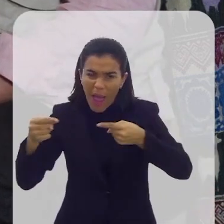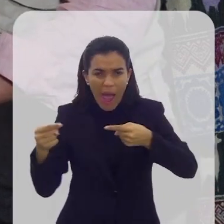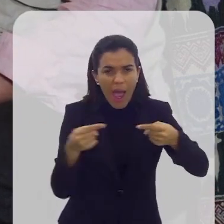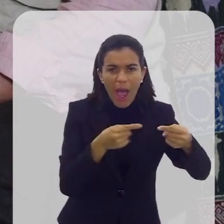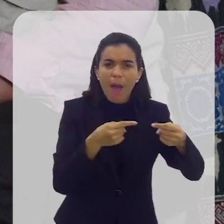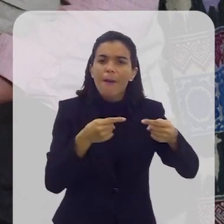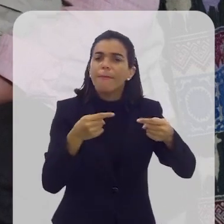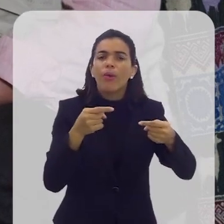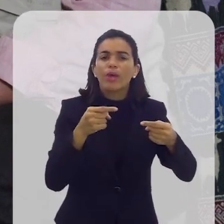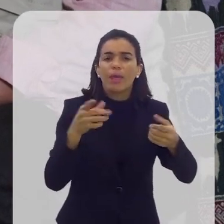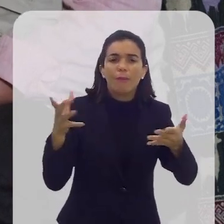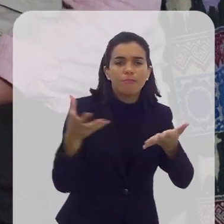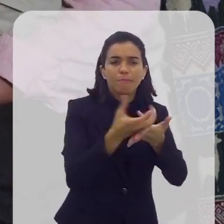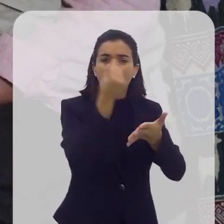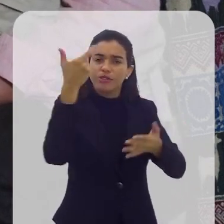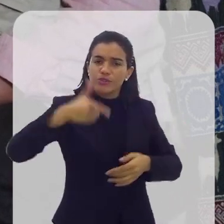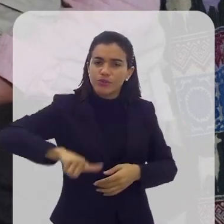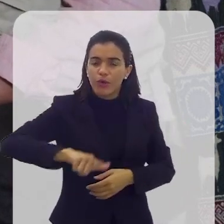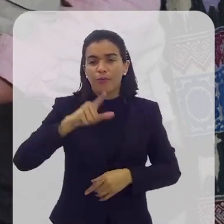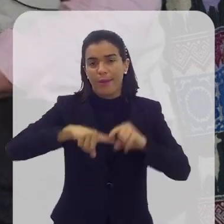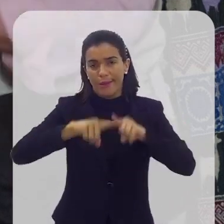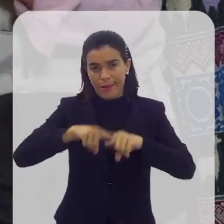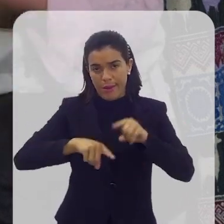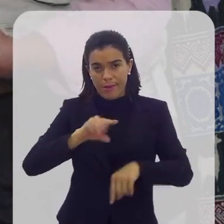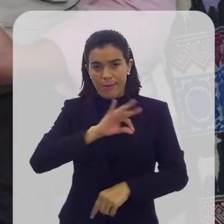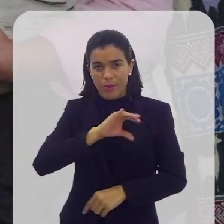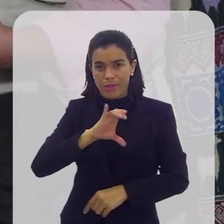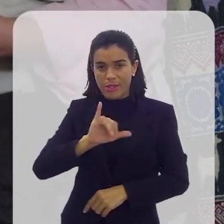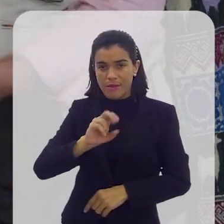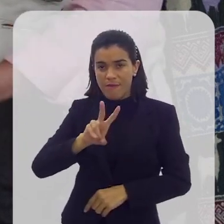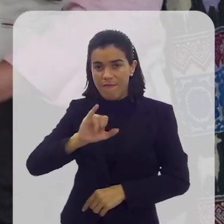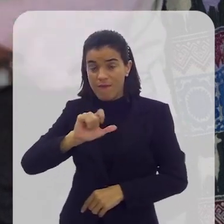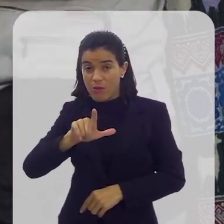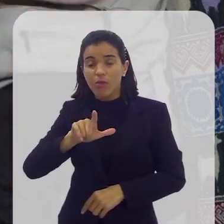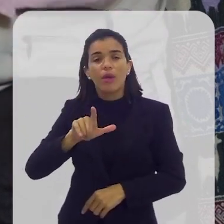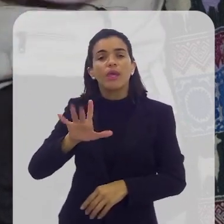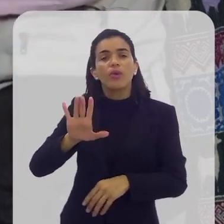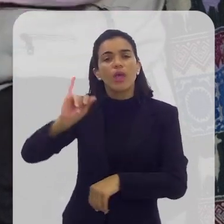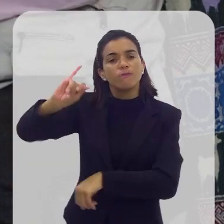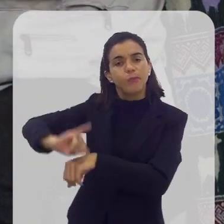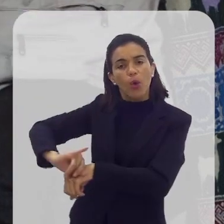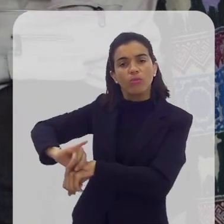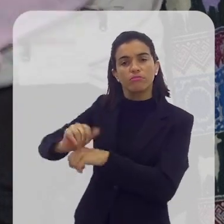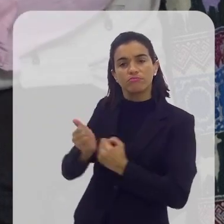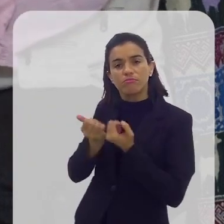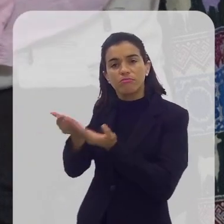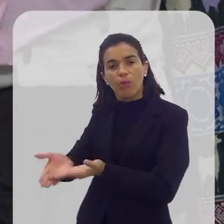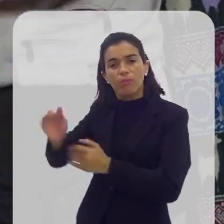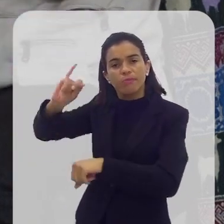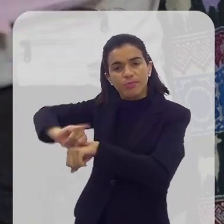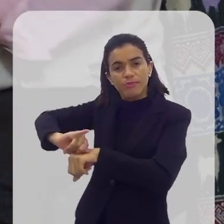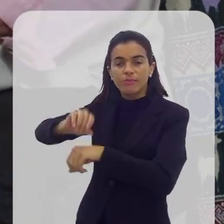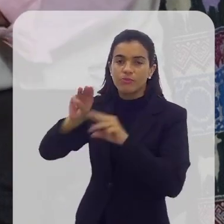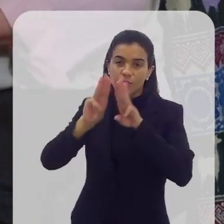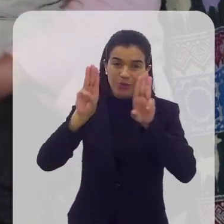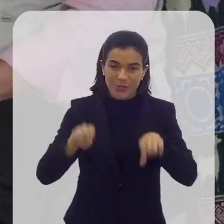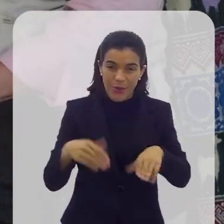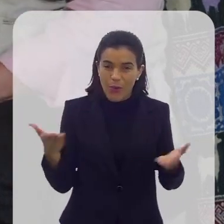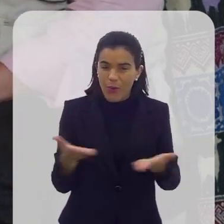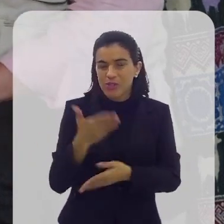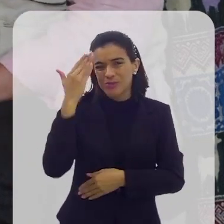que abordam as grandes pautas. A pauta feminista está lá, a pauta indígena está